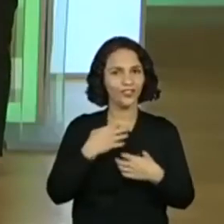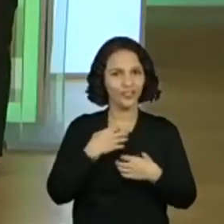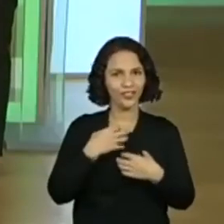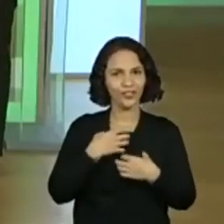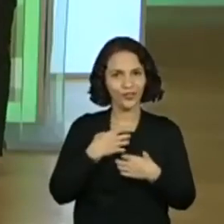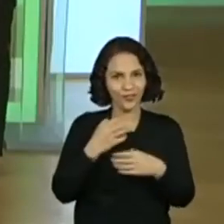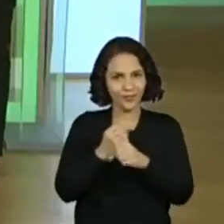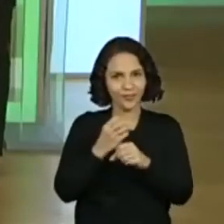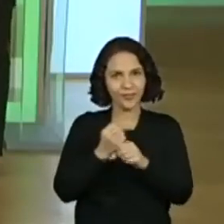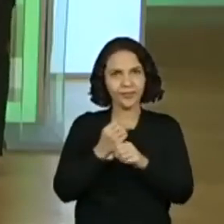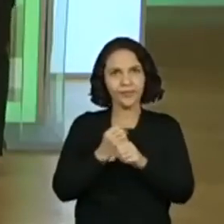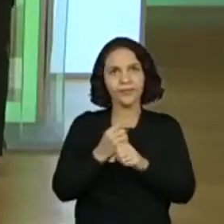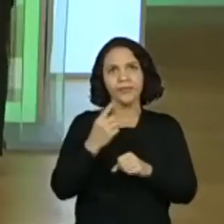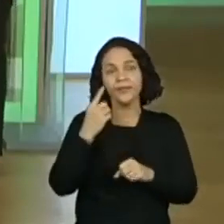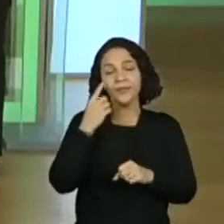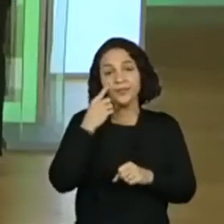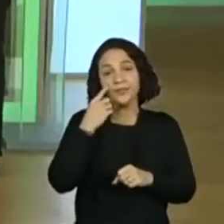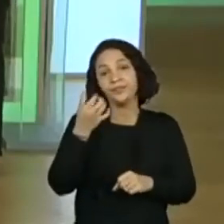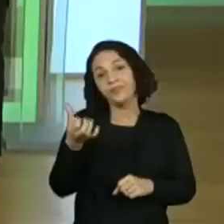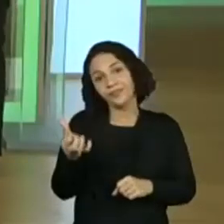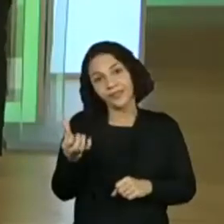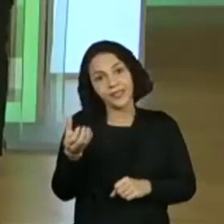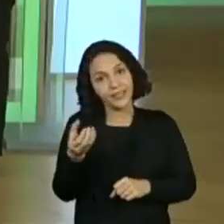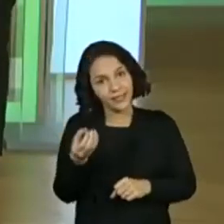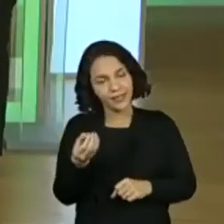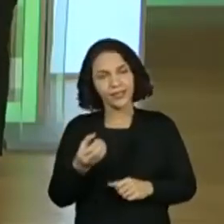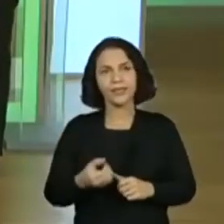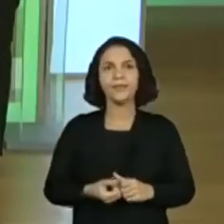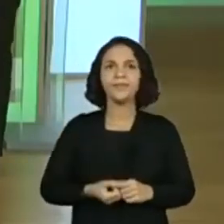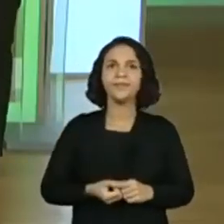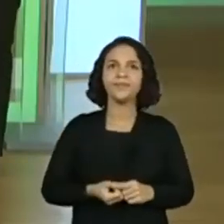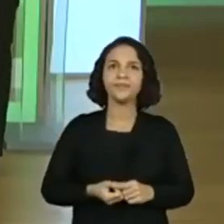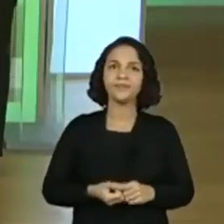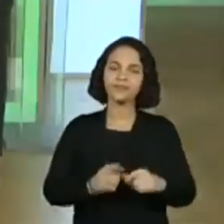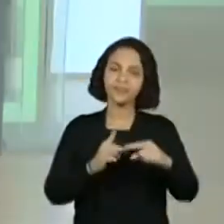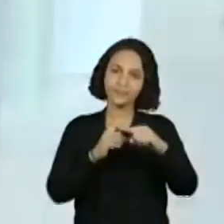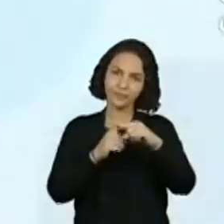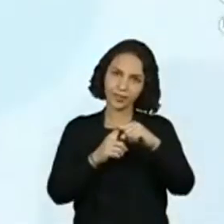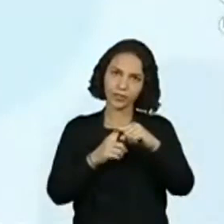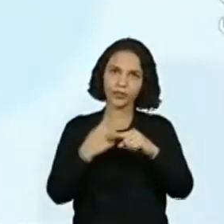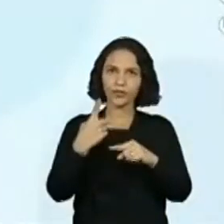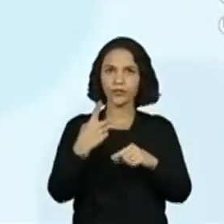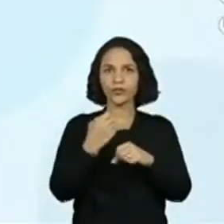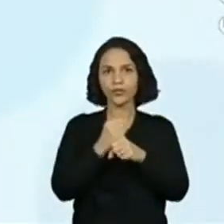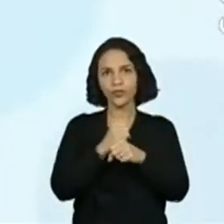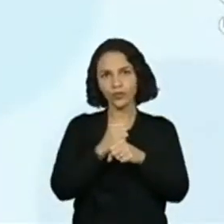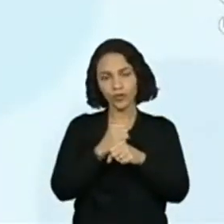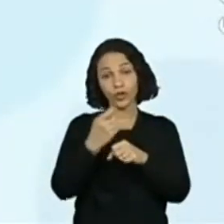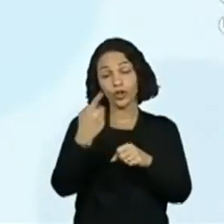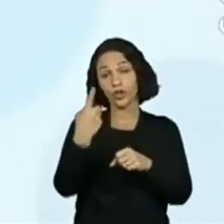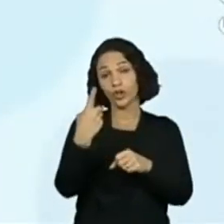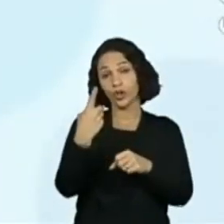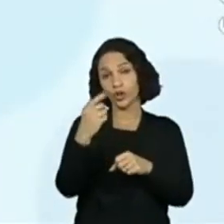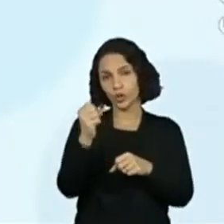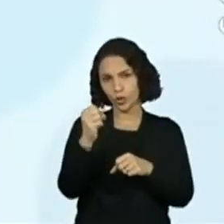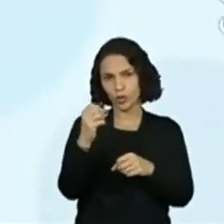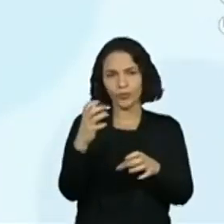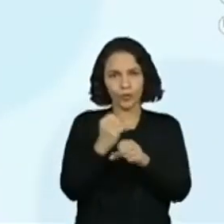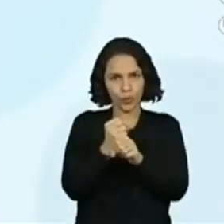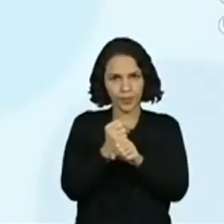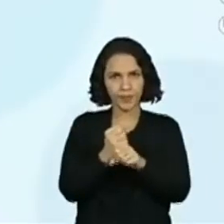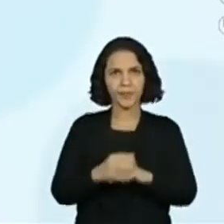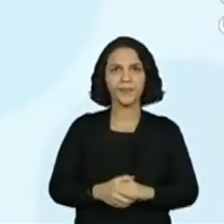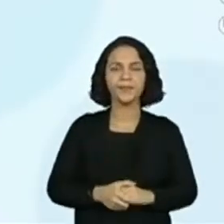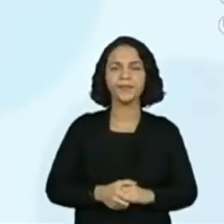calcular, eu vou somar o 60 isso. mais o 18, não é? 60 Exato. Mais o 18.